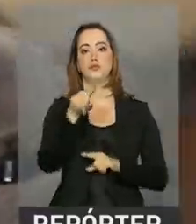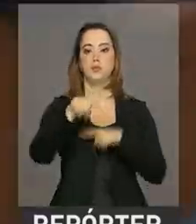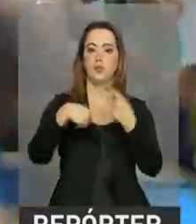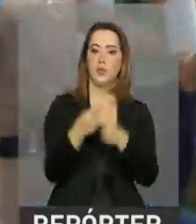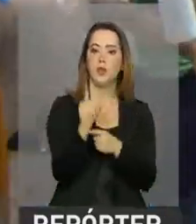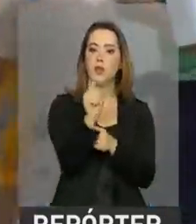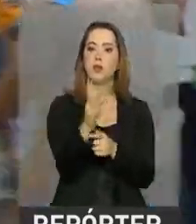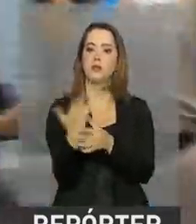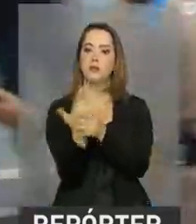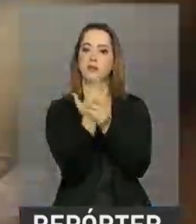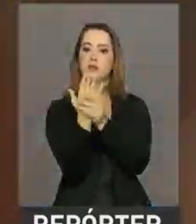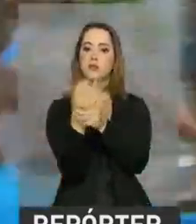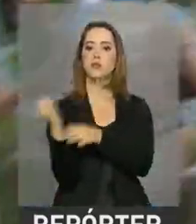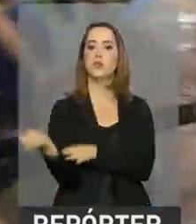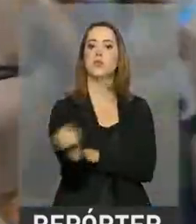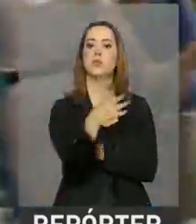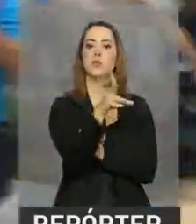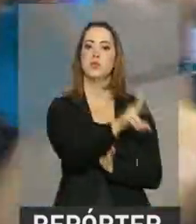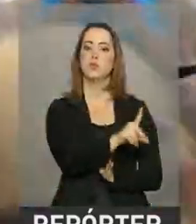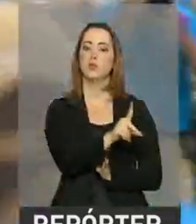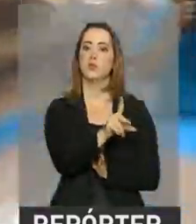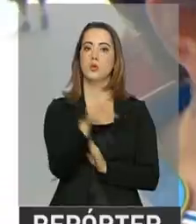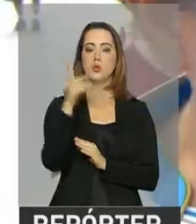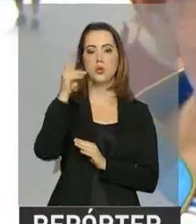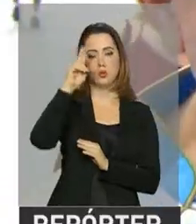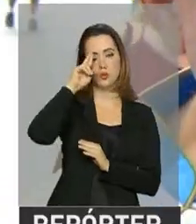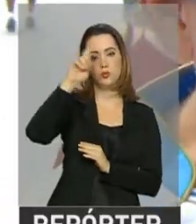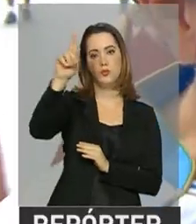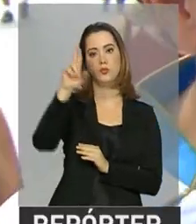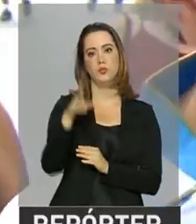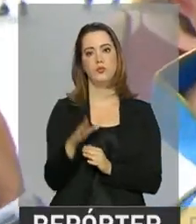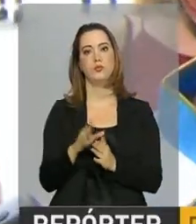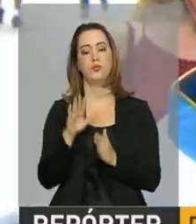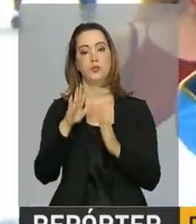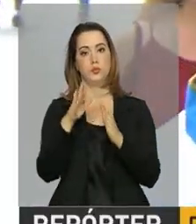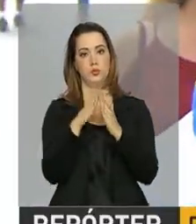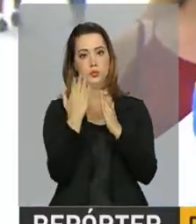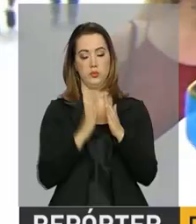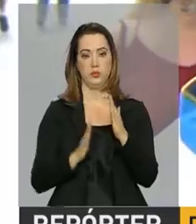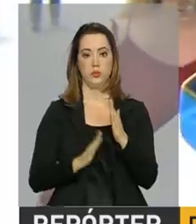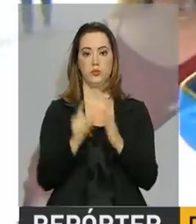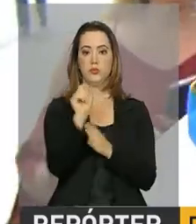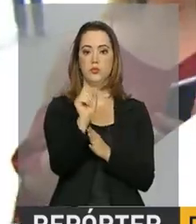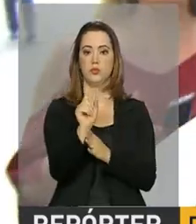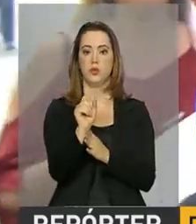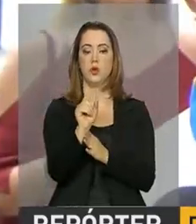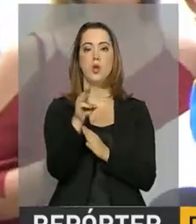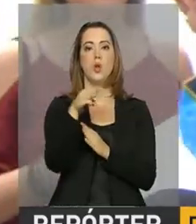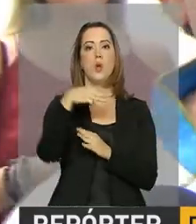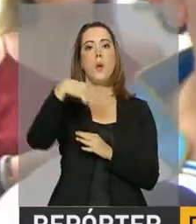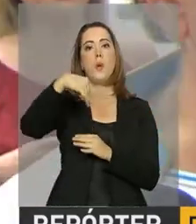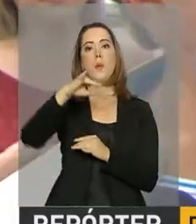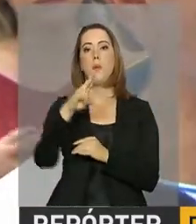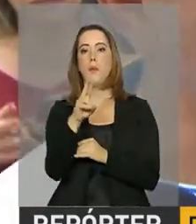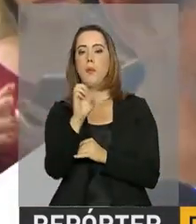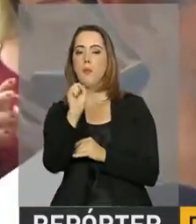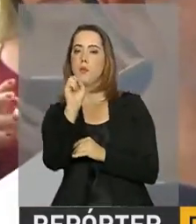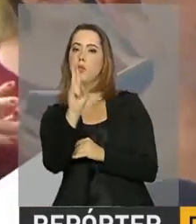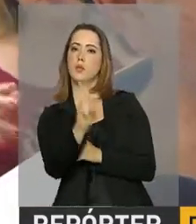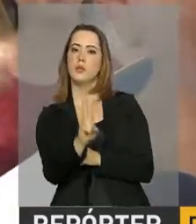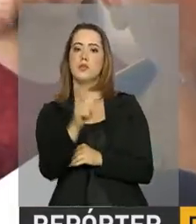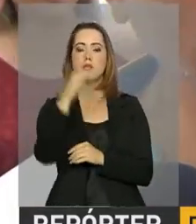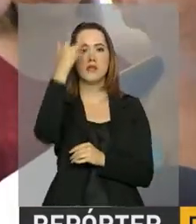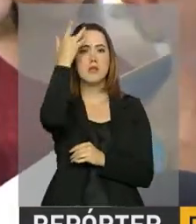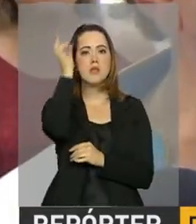diretor do mais novo postal do Rio de Janeiro todos que fazemos parte do time do Museu da manhã e nos juntamos a